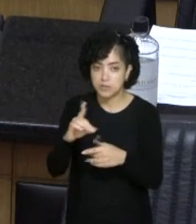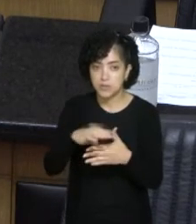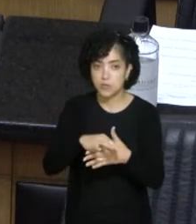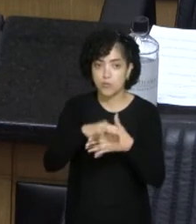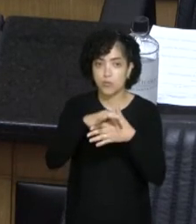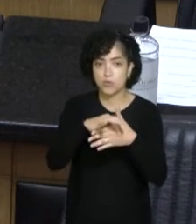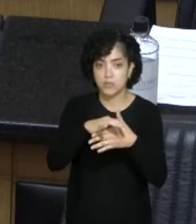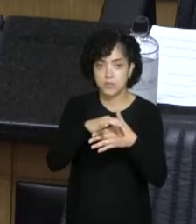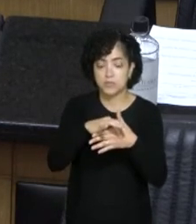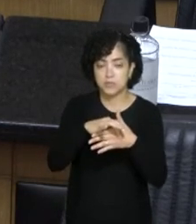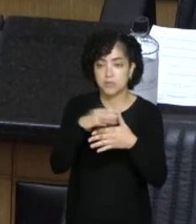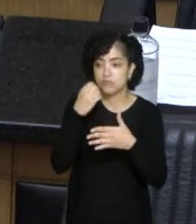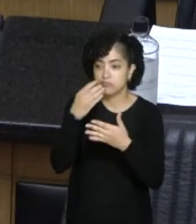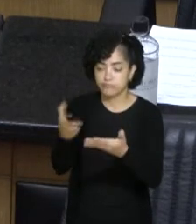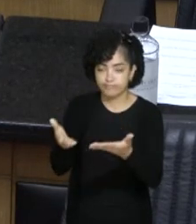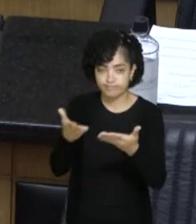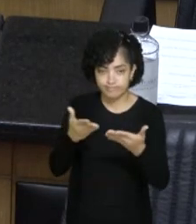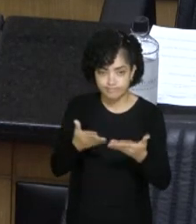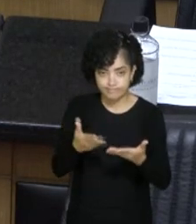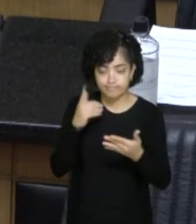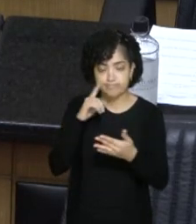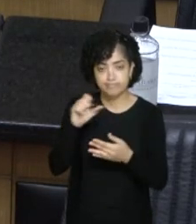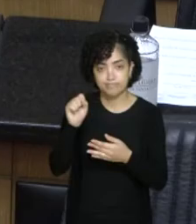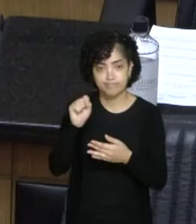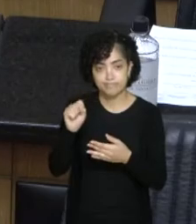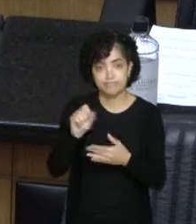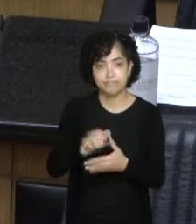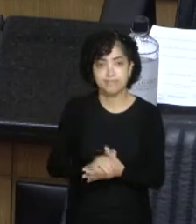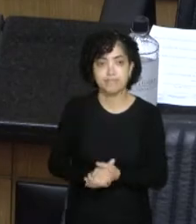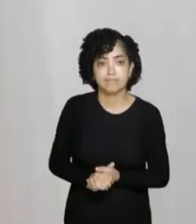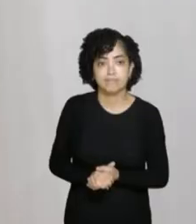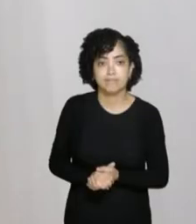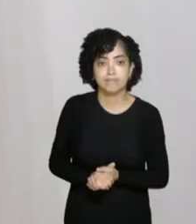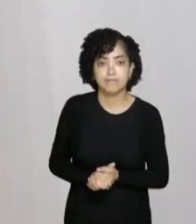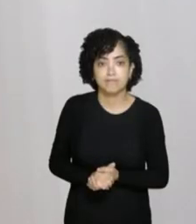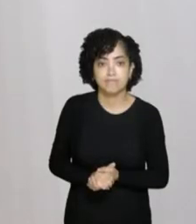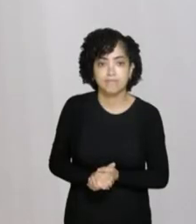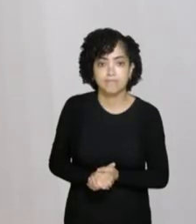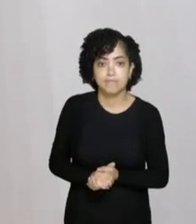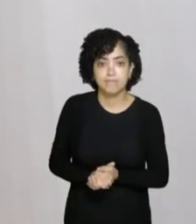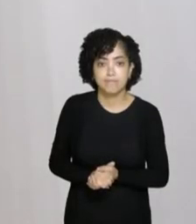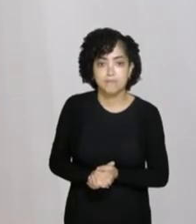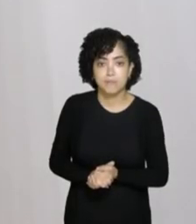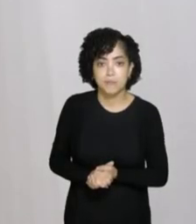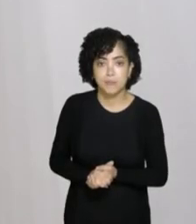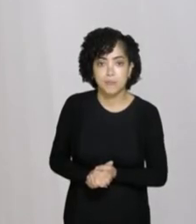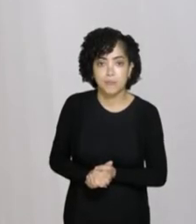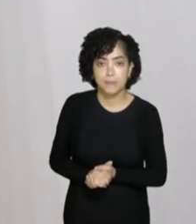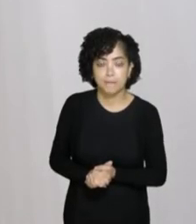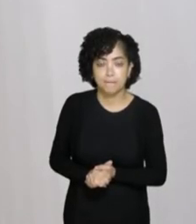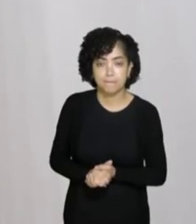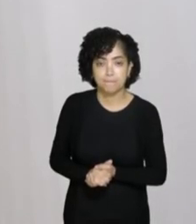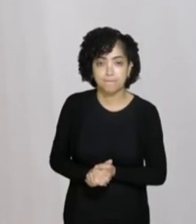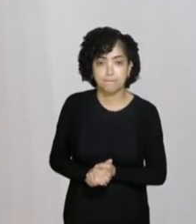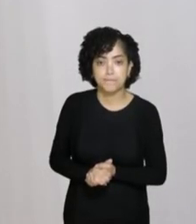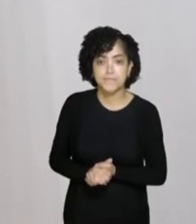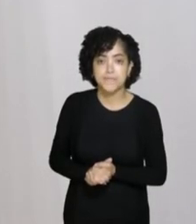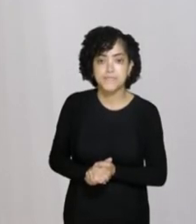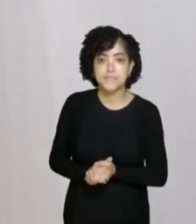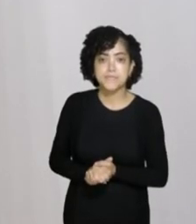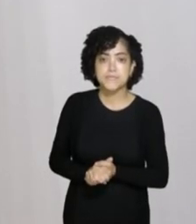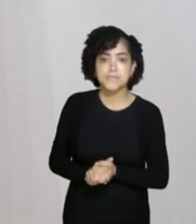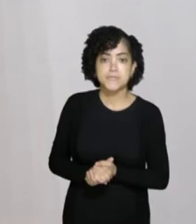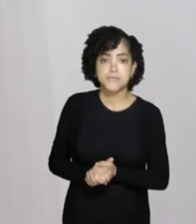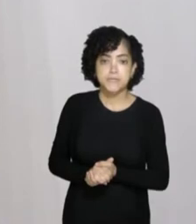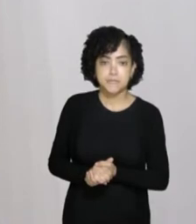quero lhe dar boas-vindas, sucesso nessa caminhada. Obrigado. Obrigado. Obrigado, deputado Ismael. Concedo a palavra também à